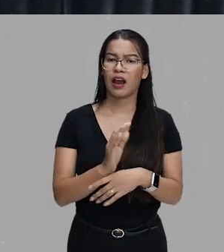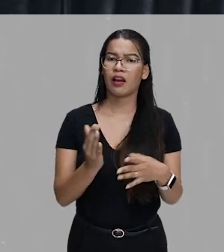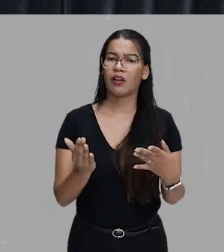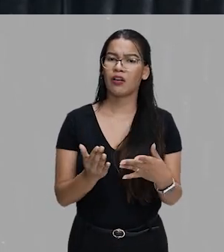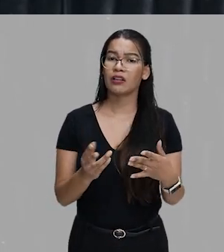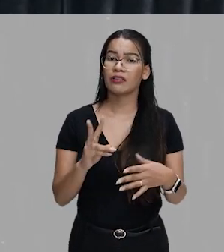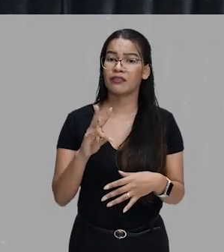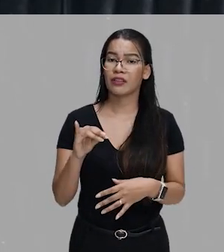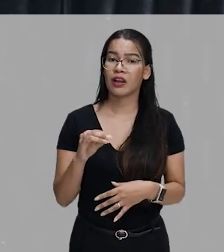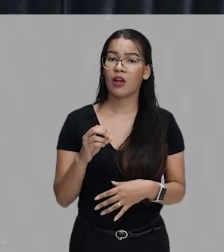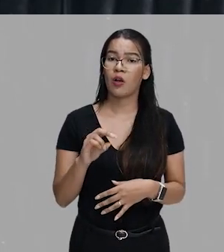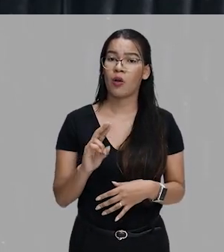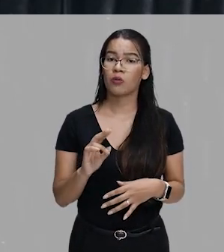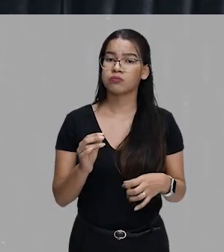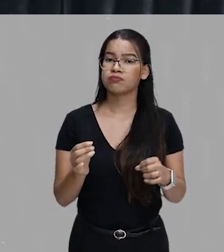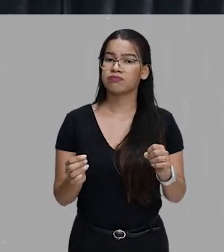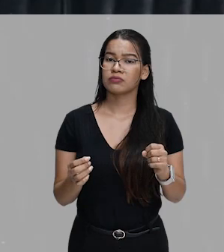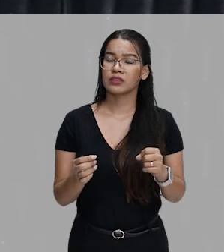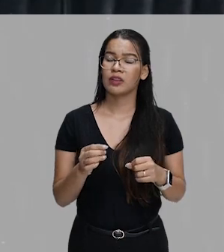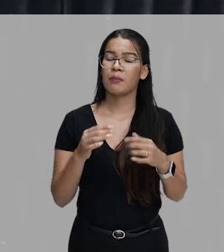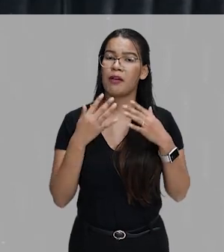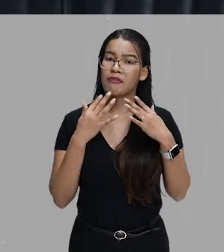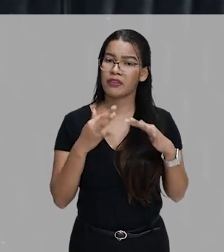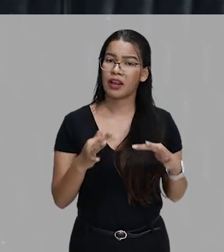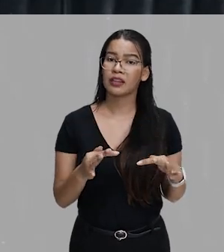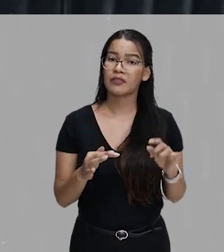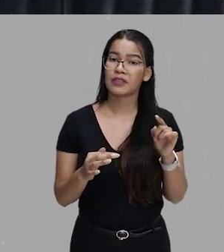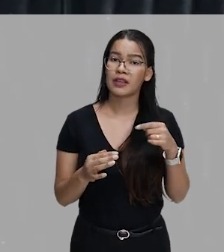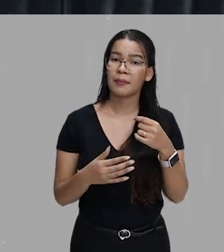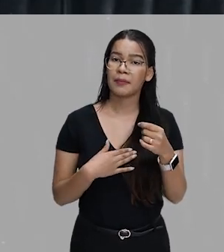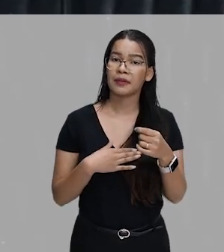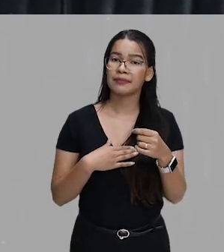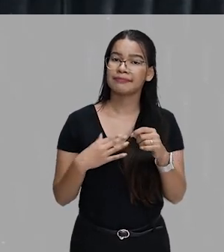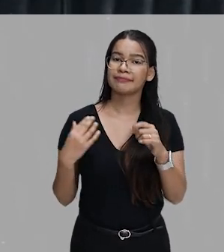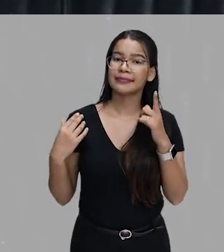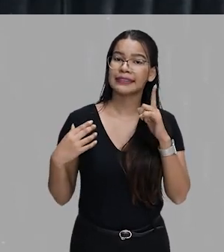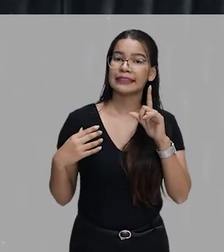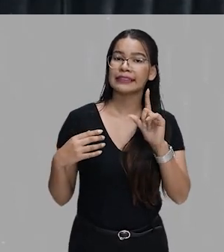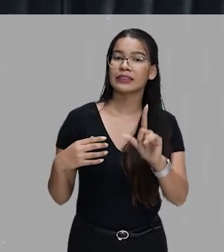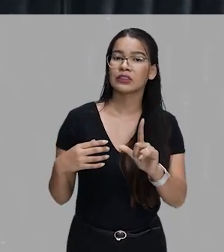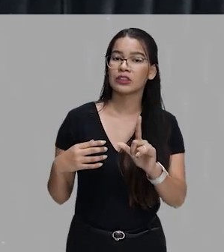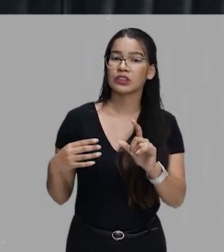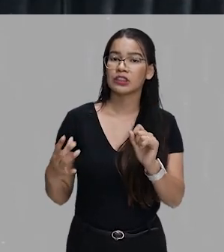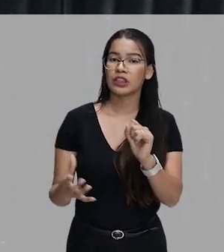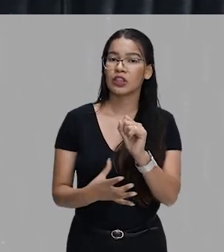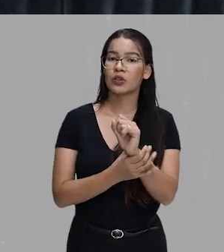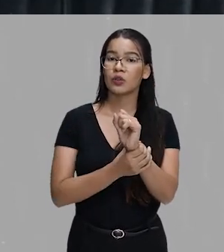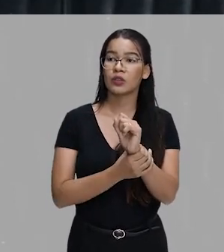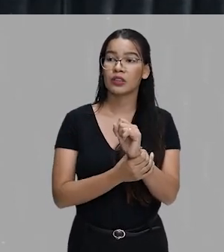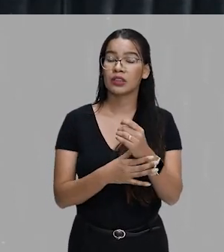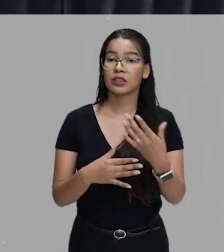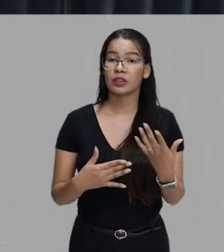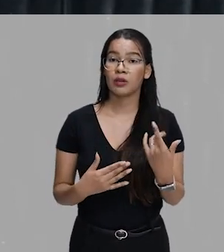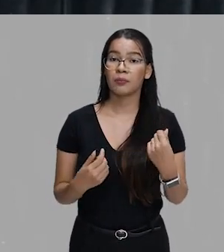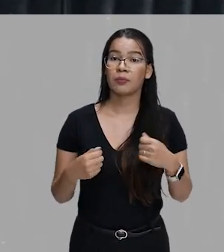Outra oração, ó, você me solta é uma oração. Você me laça também é uma oração. Gente, eu posso ter uma oração só com um